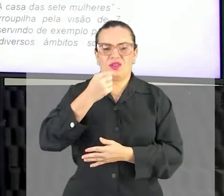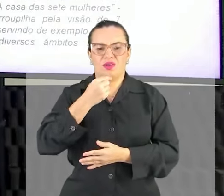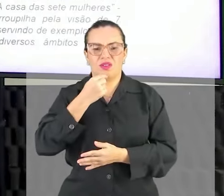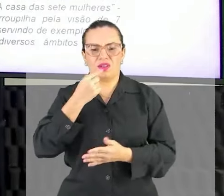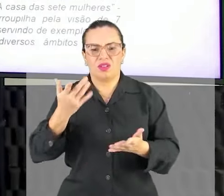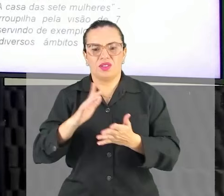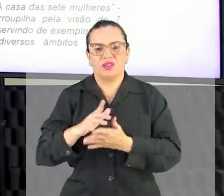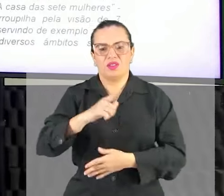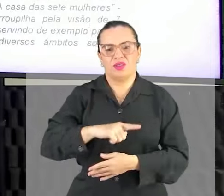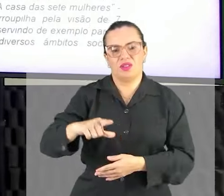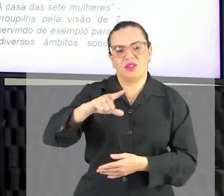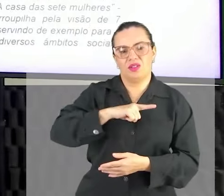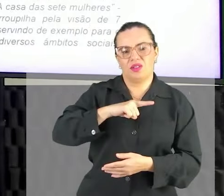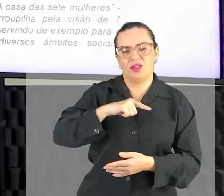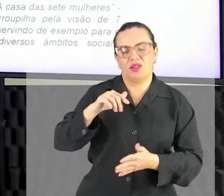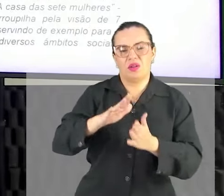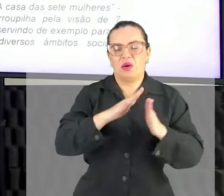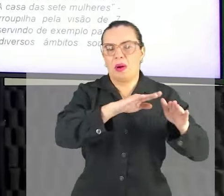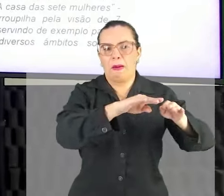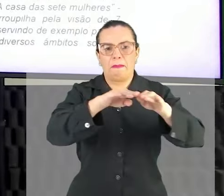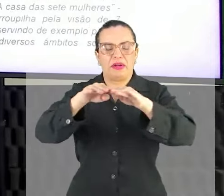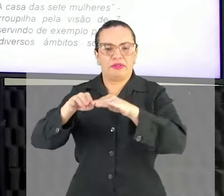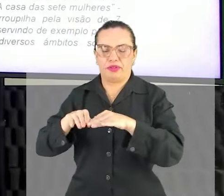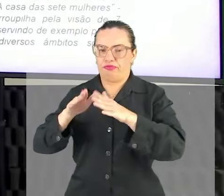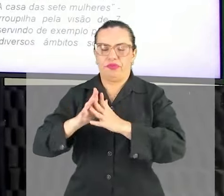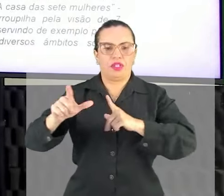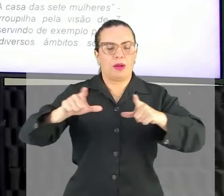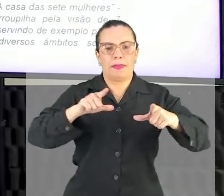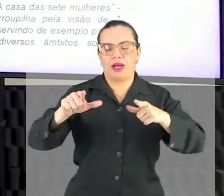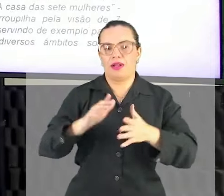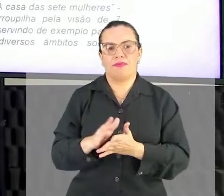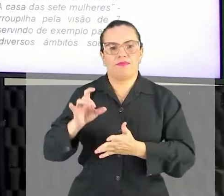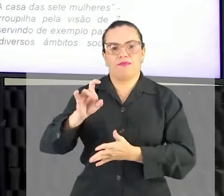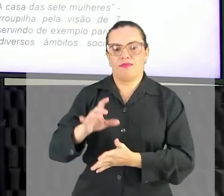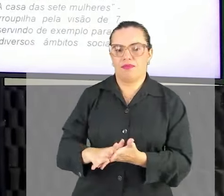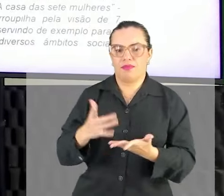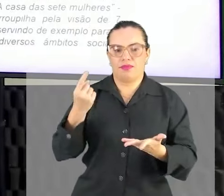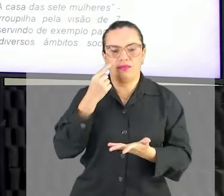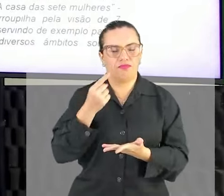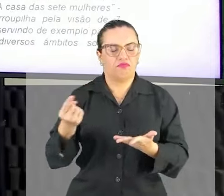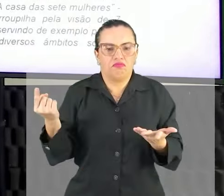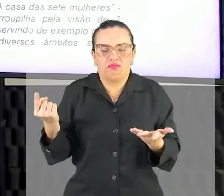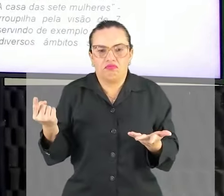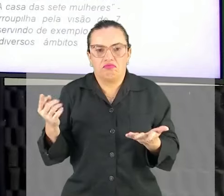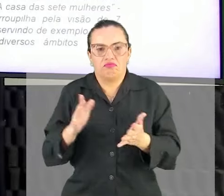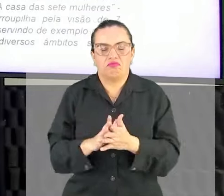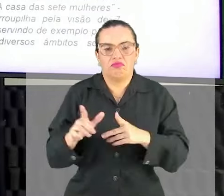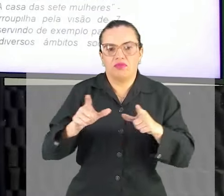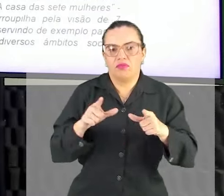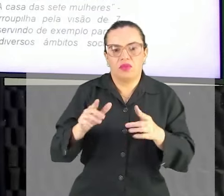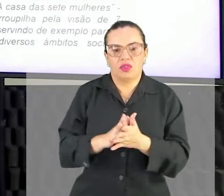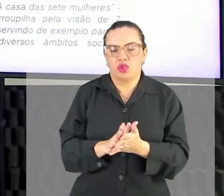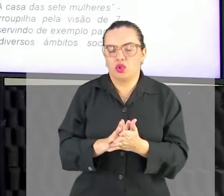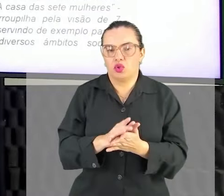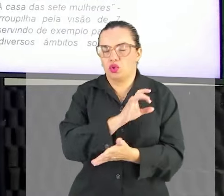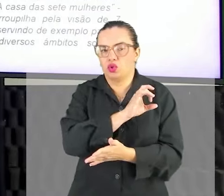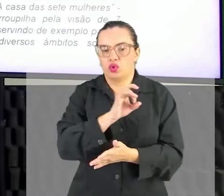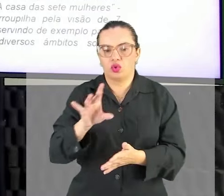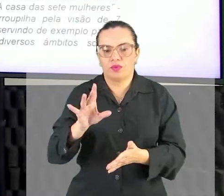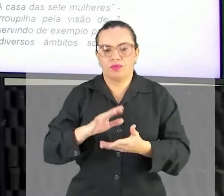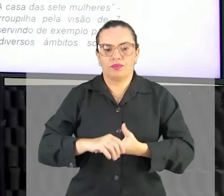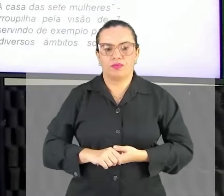adquiriu? Uma figura de padrão, uma figura padronizada, de trabalho, de labor e nada mais do que